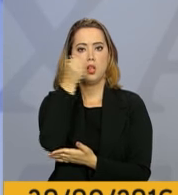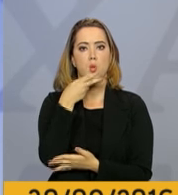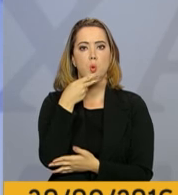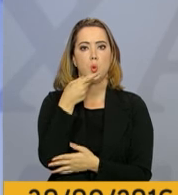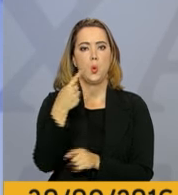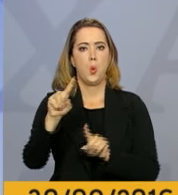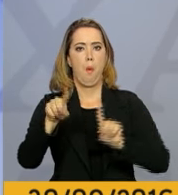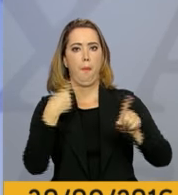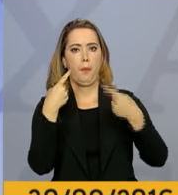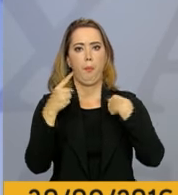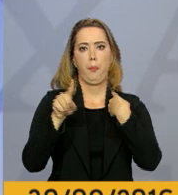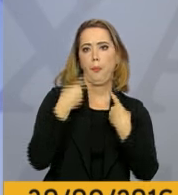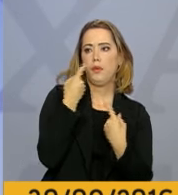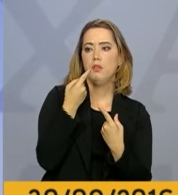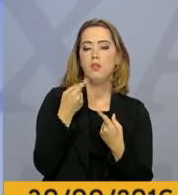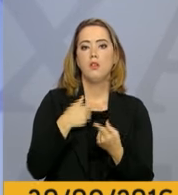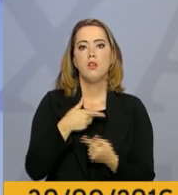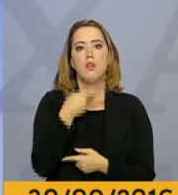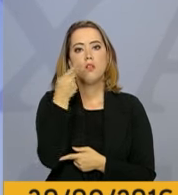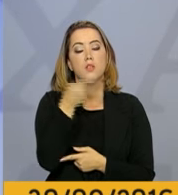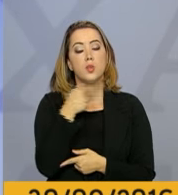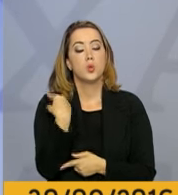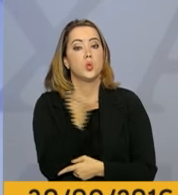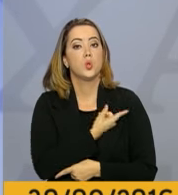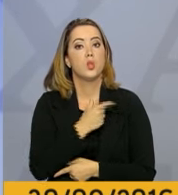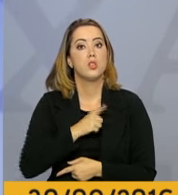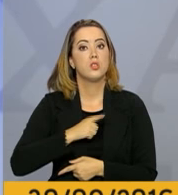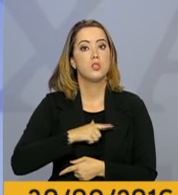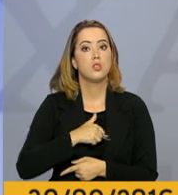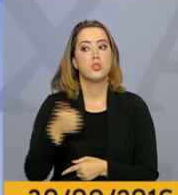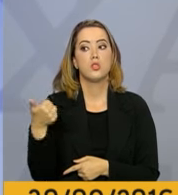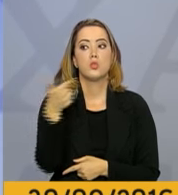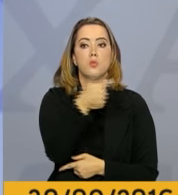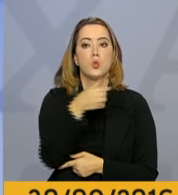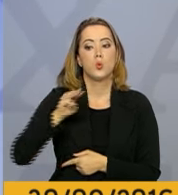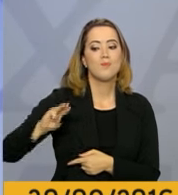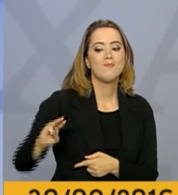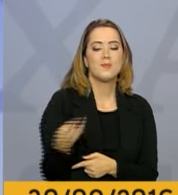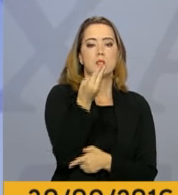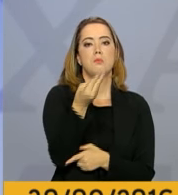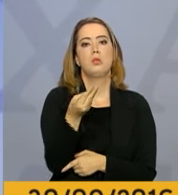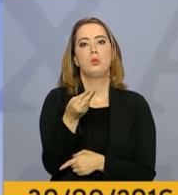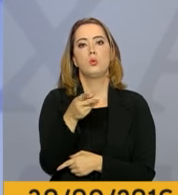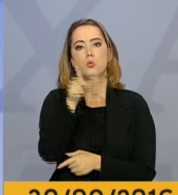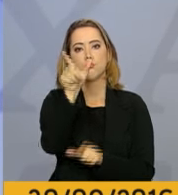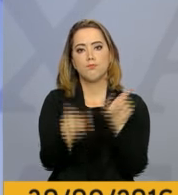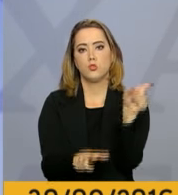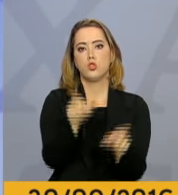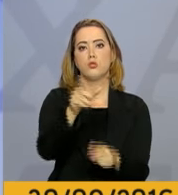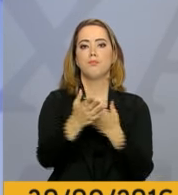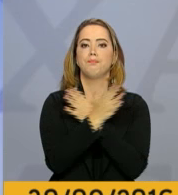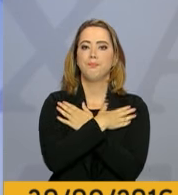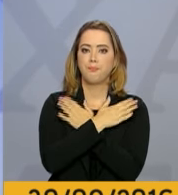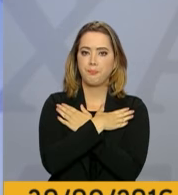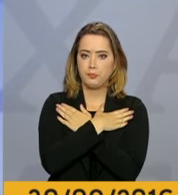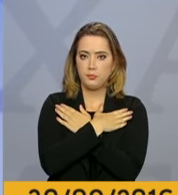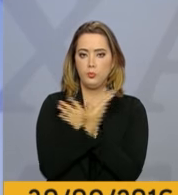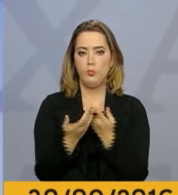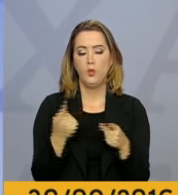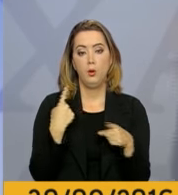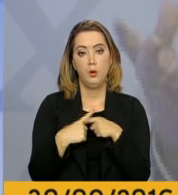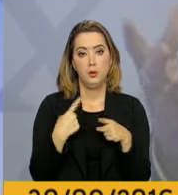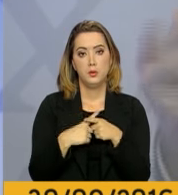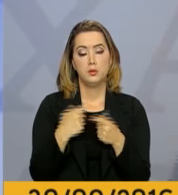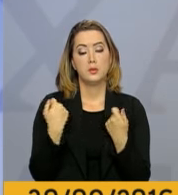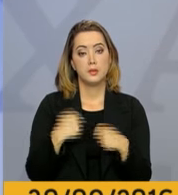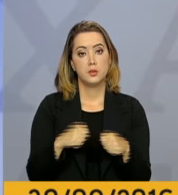tínhamos 12 milhões de desempregados no nosso governo. Então eu preciso desde já esclarecer, faço